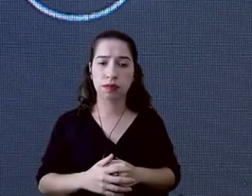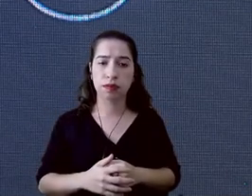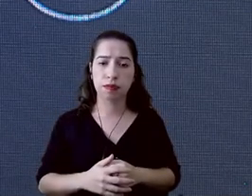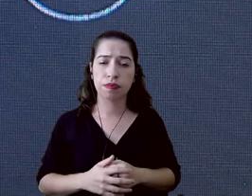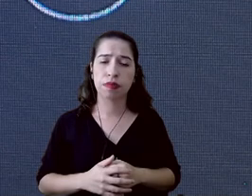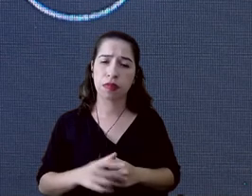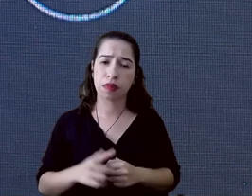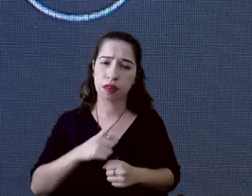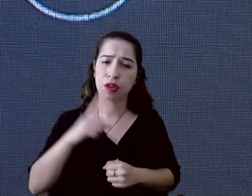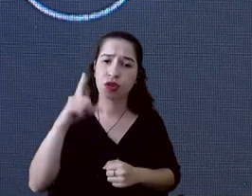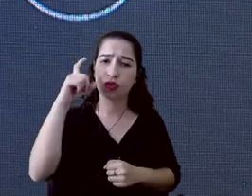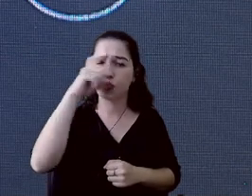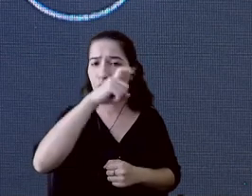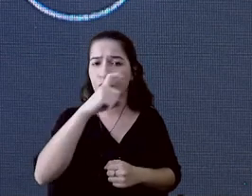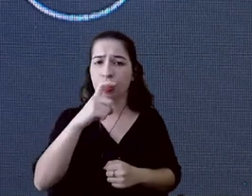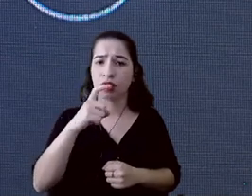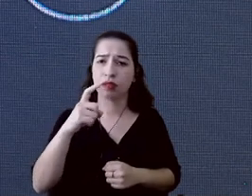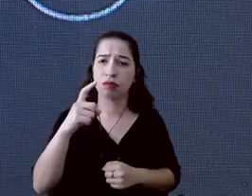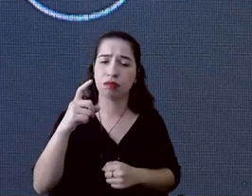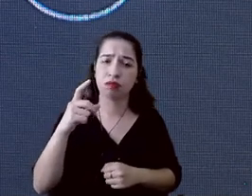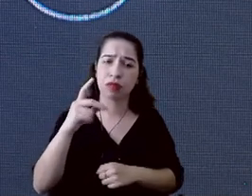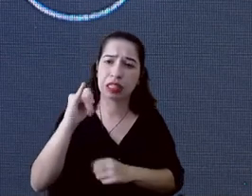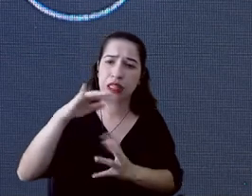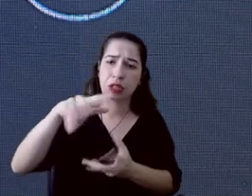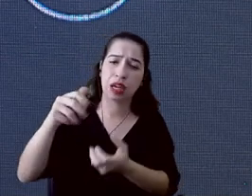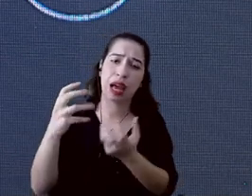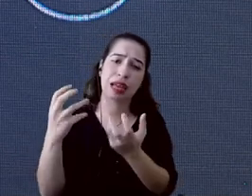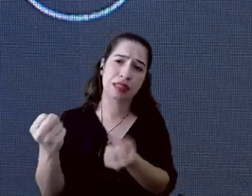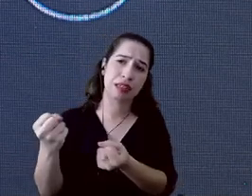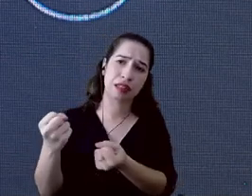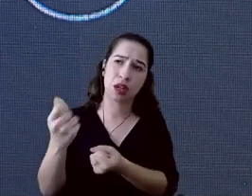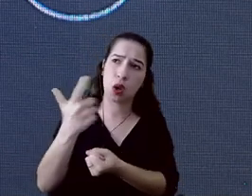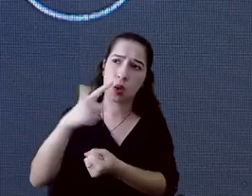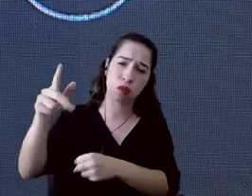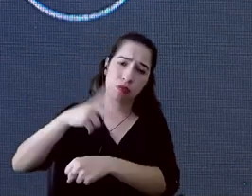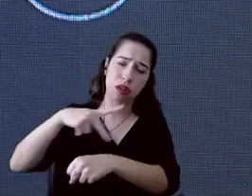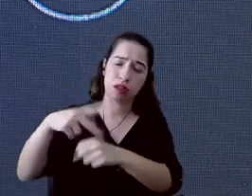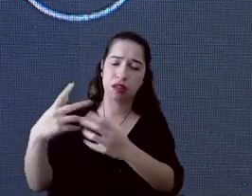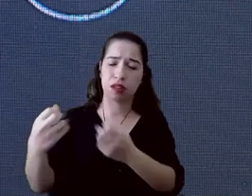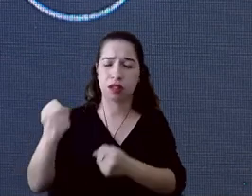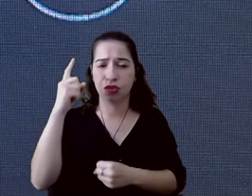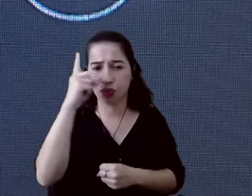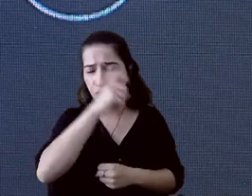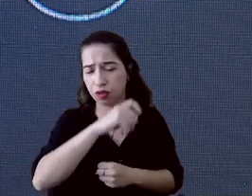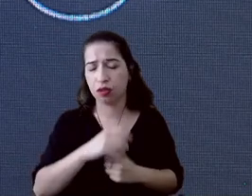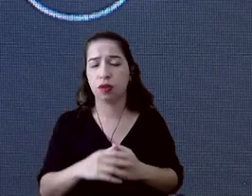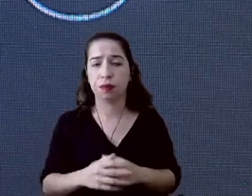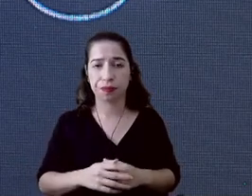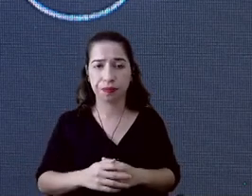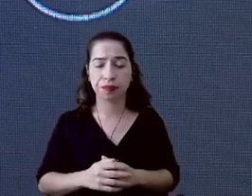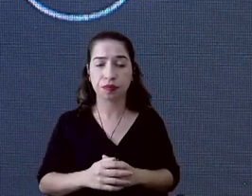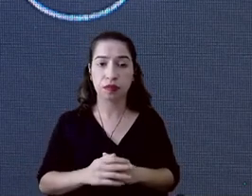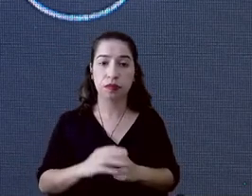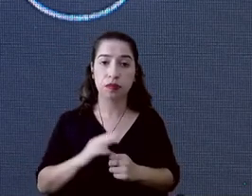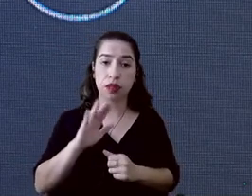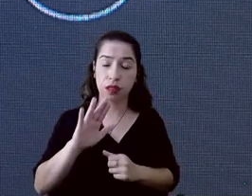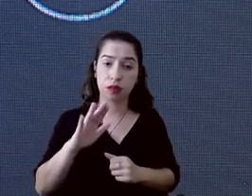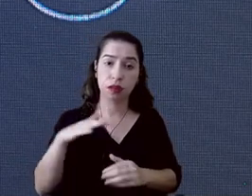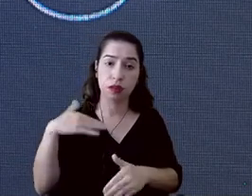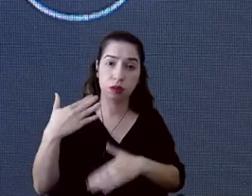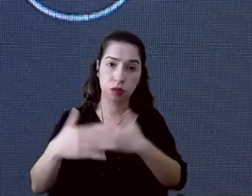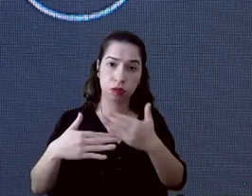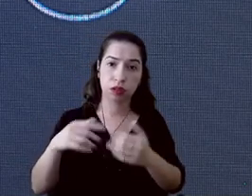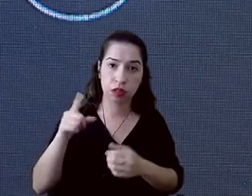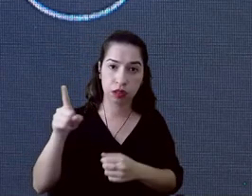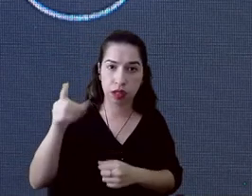de aceitação internacional nem como esse Global Vamos colocar assim então quando o mercha né Nós chamamos esses